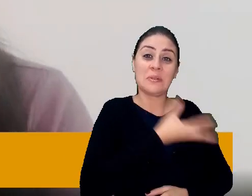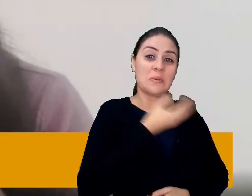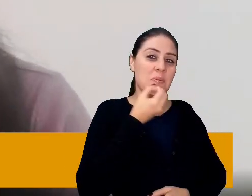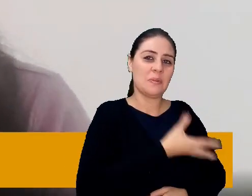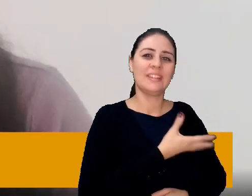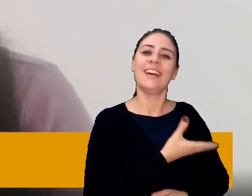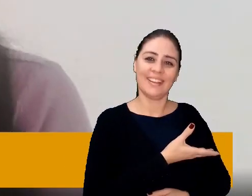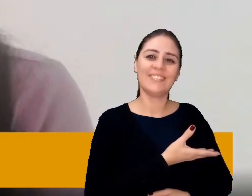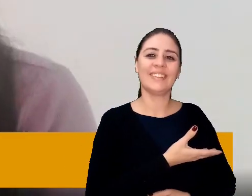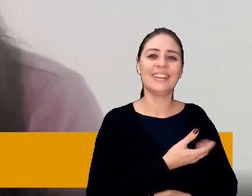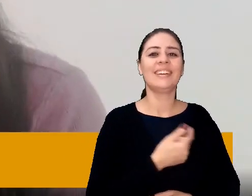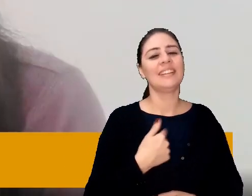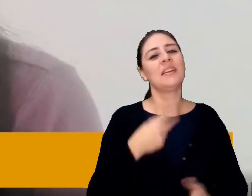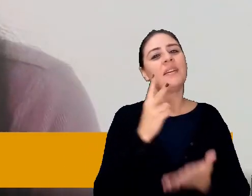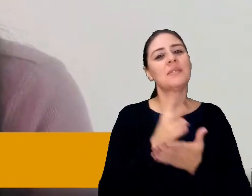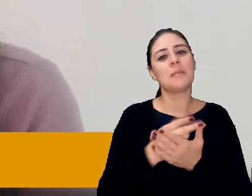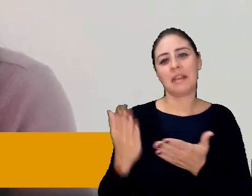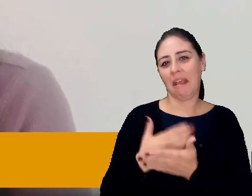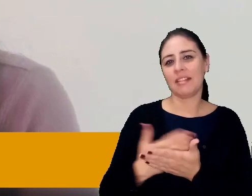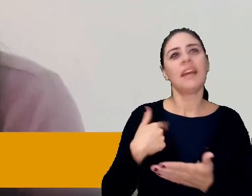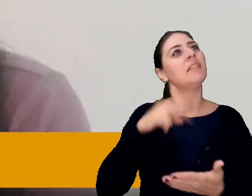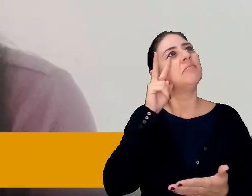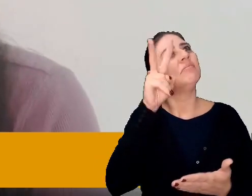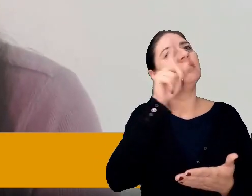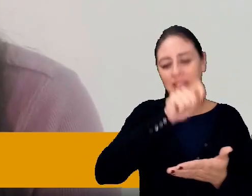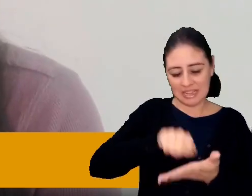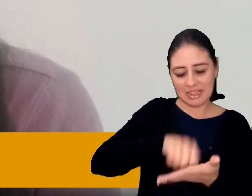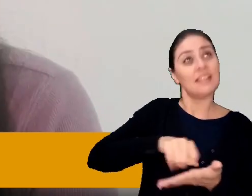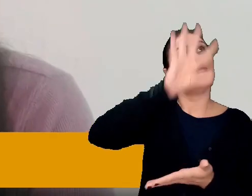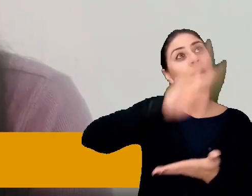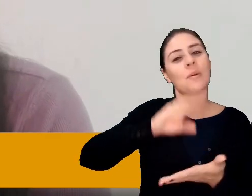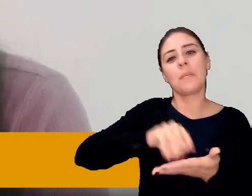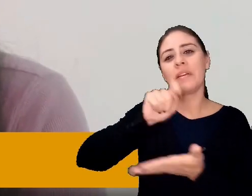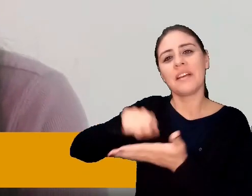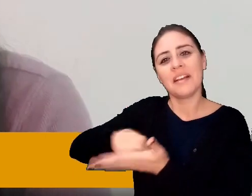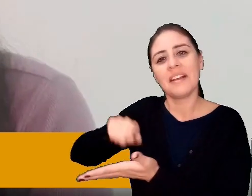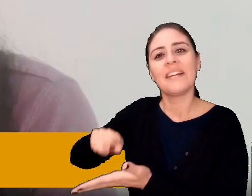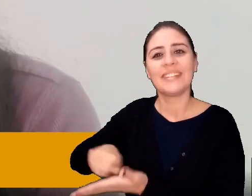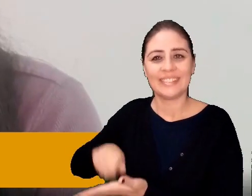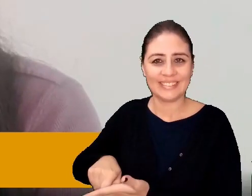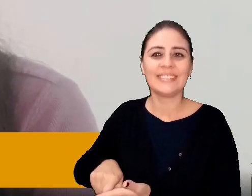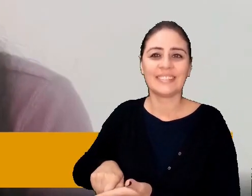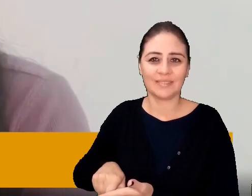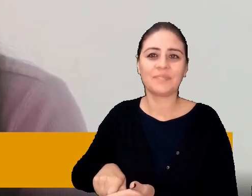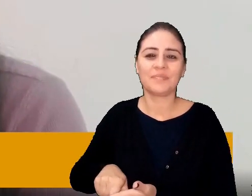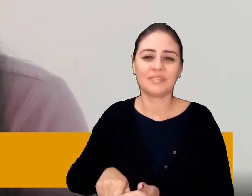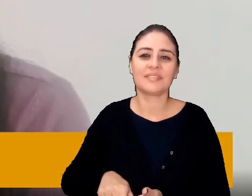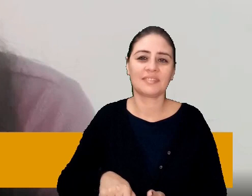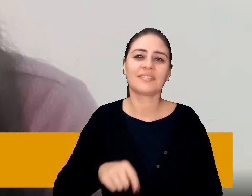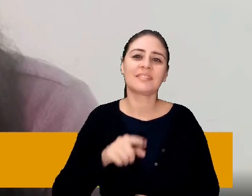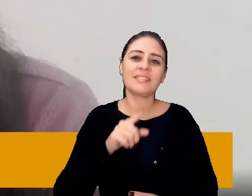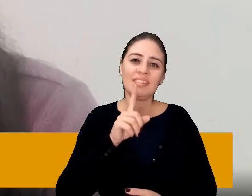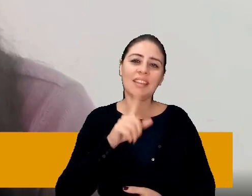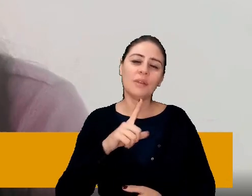com o caderninho anotando, né? E lembro que uma senhora falou para mim que não existe. O branco chama eles de Xoclém, mas eles são da